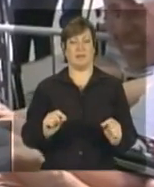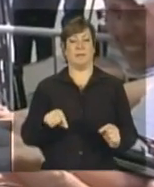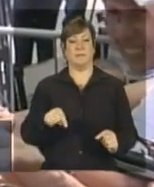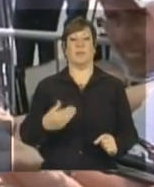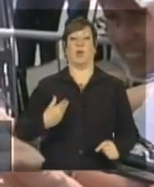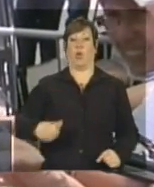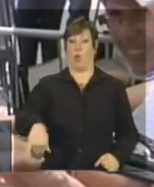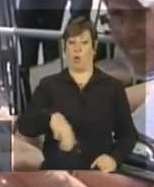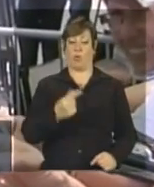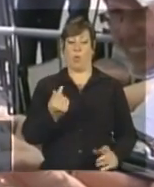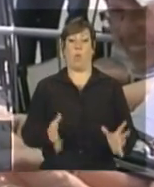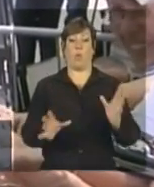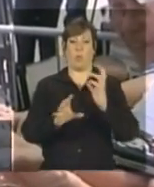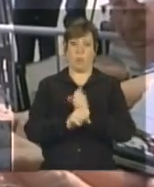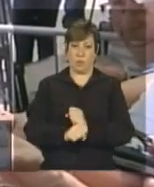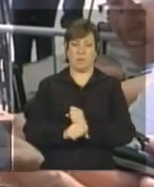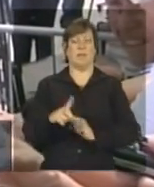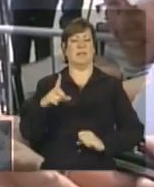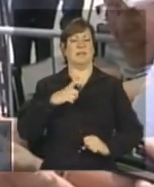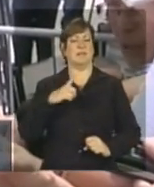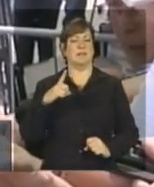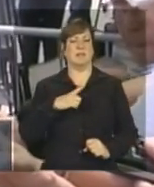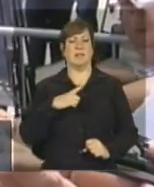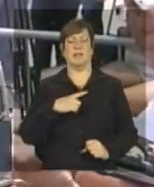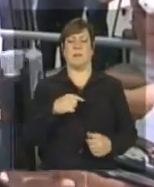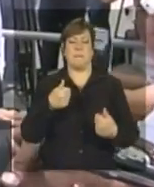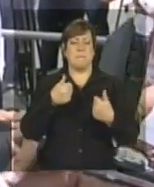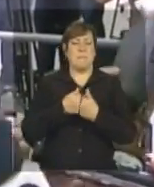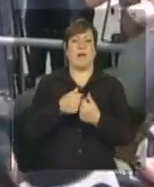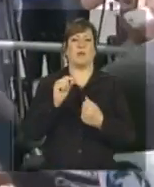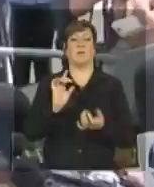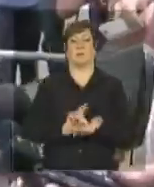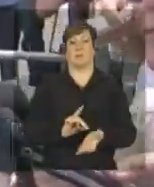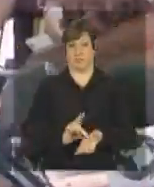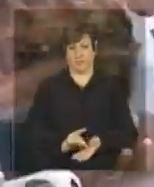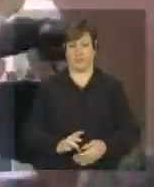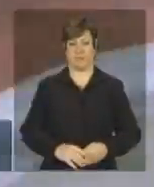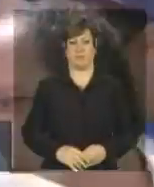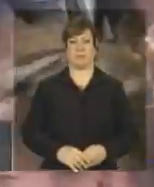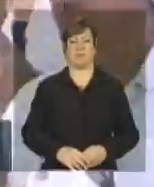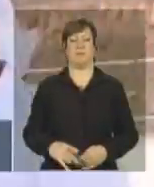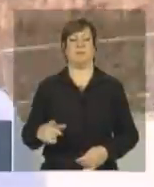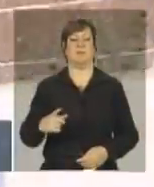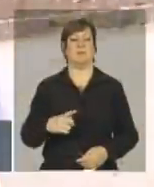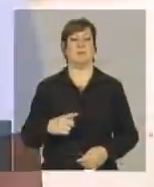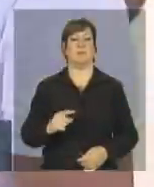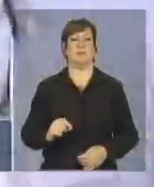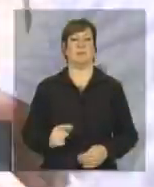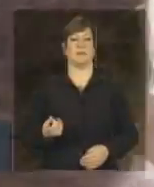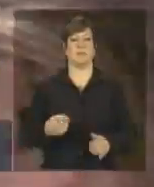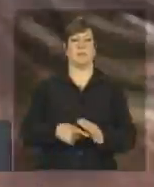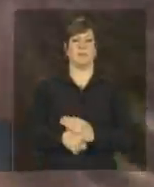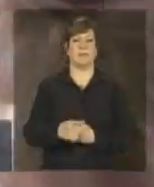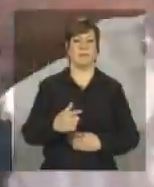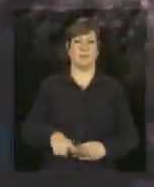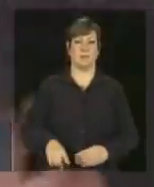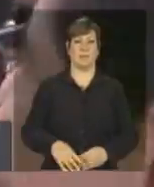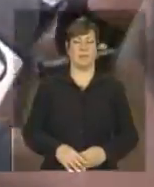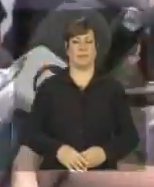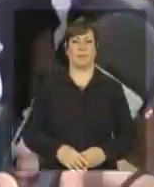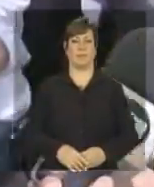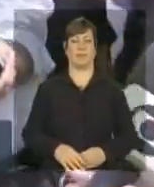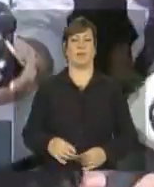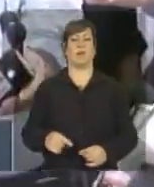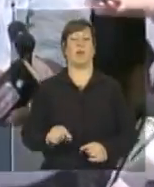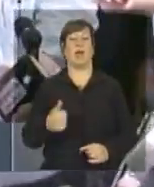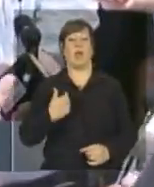os nossos orçamentos estão bem próximos da realidade. Presidente, a senhora ontem prometeu que ia falar. Eu dou